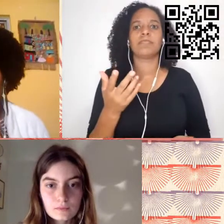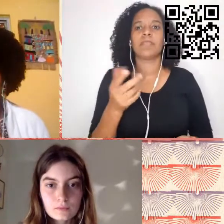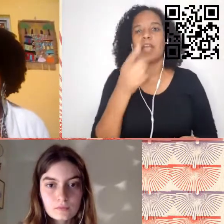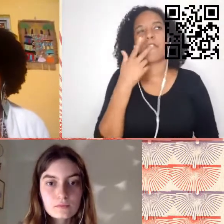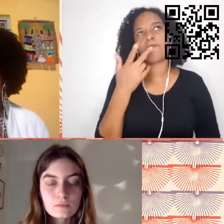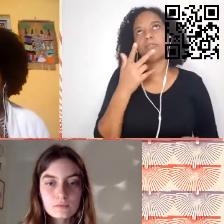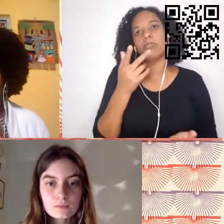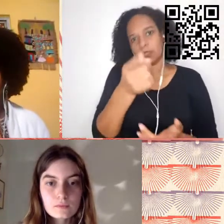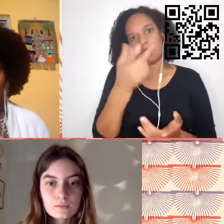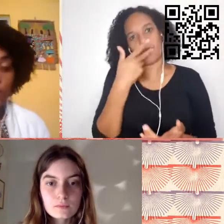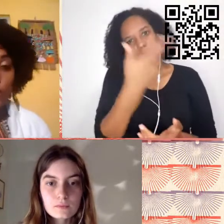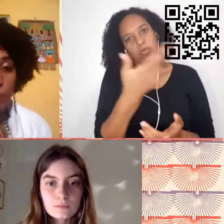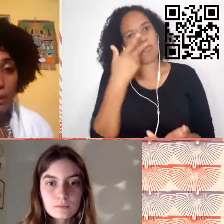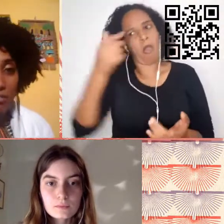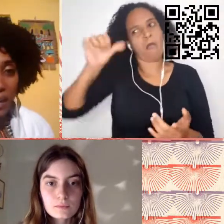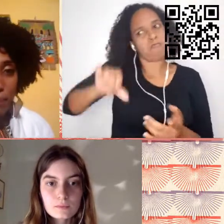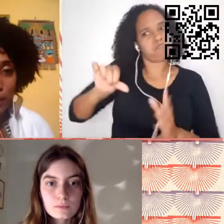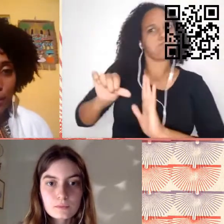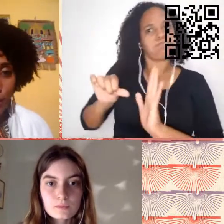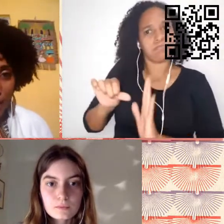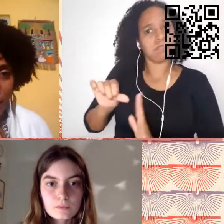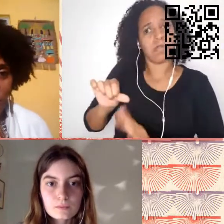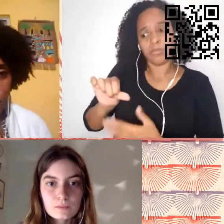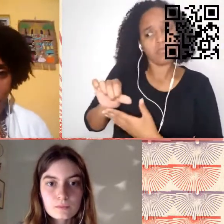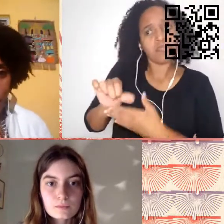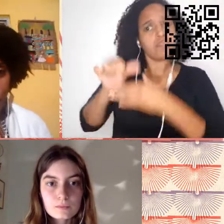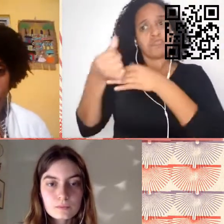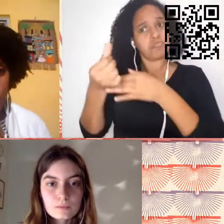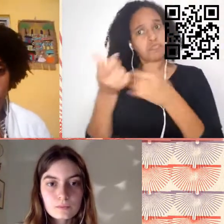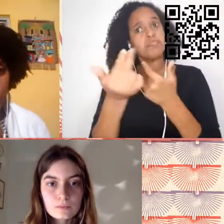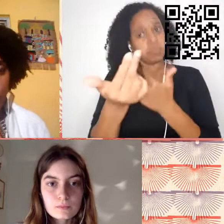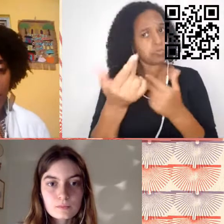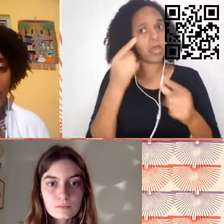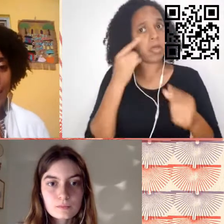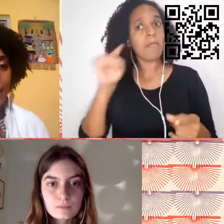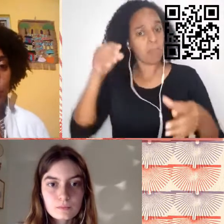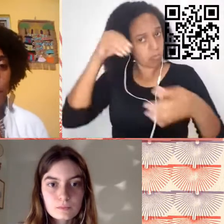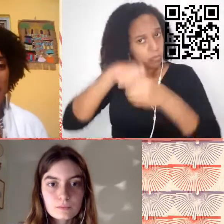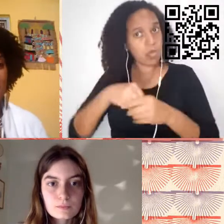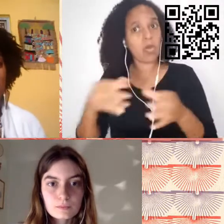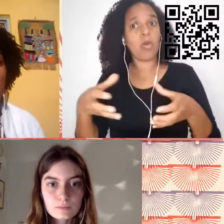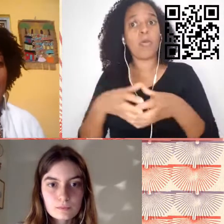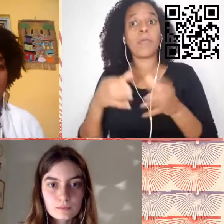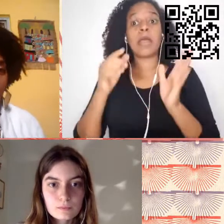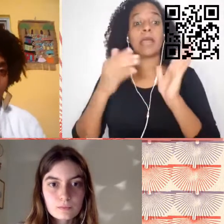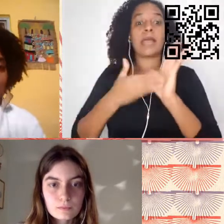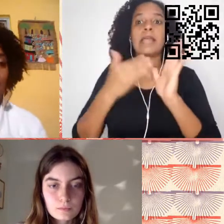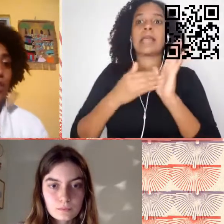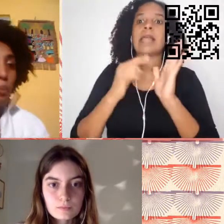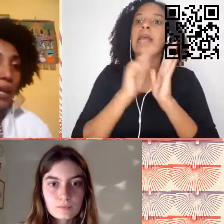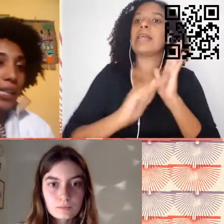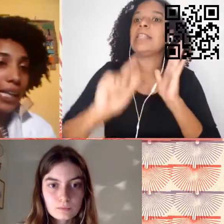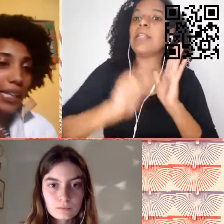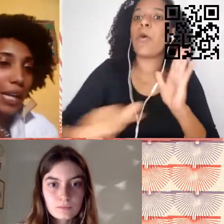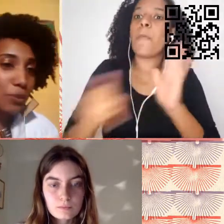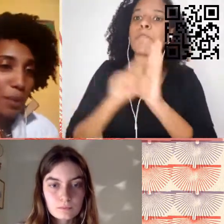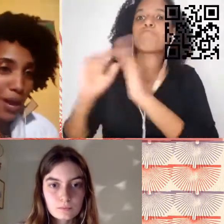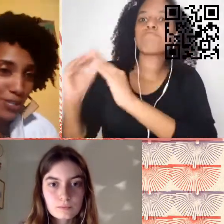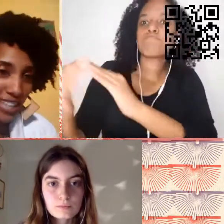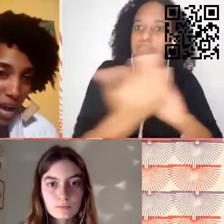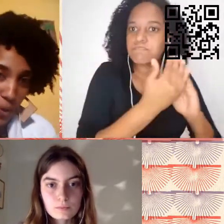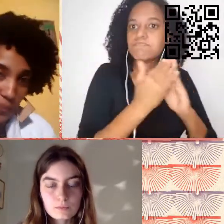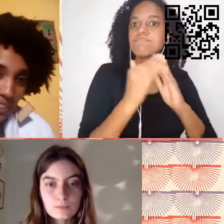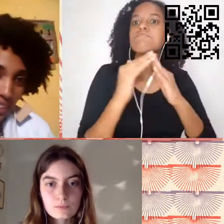né? E a gente também não vê, porque eu faço parte também do movimento chamado literatura periférica, que é essa retomada da